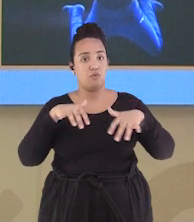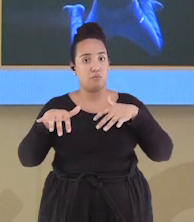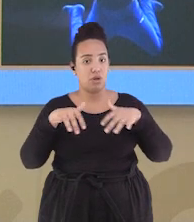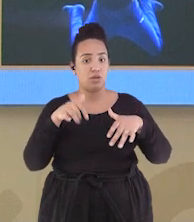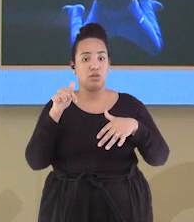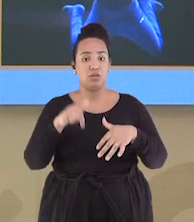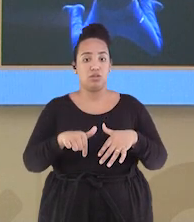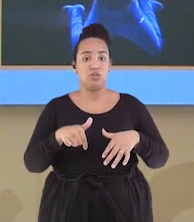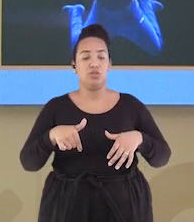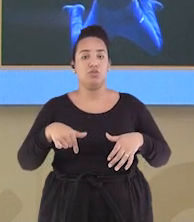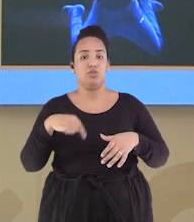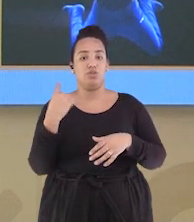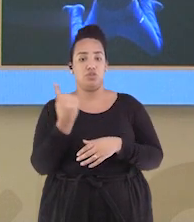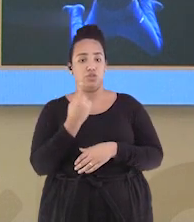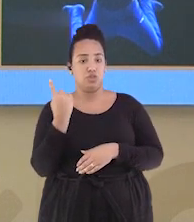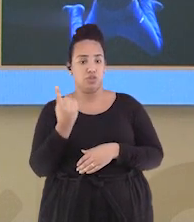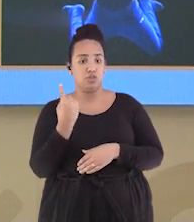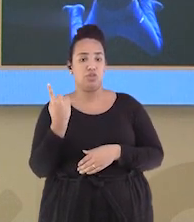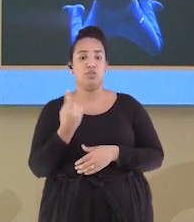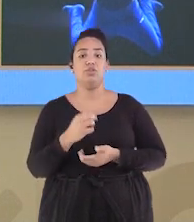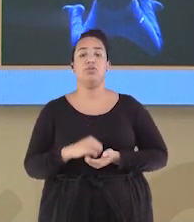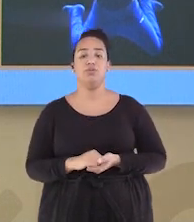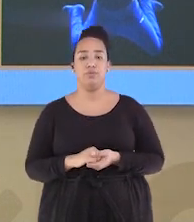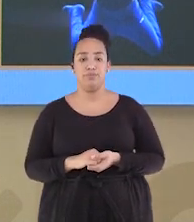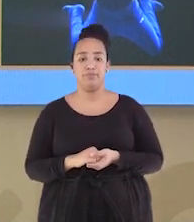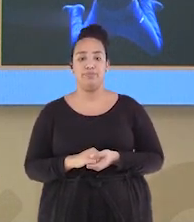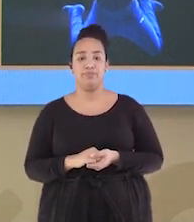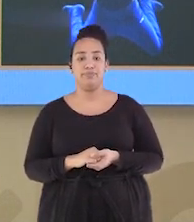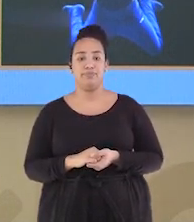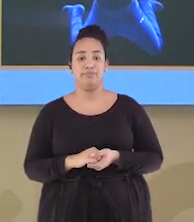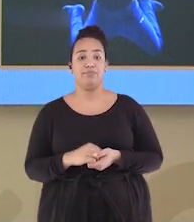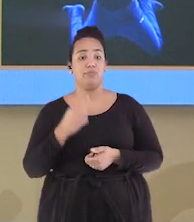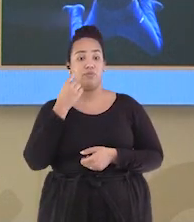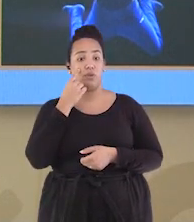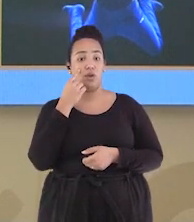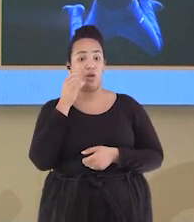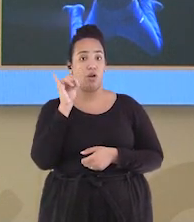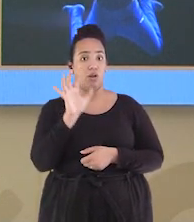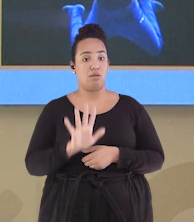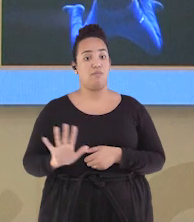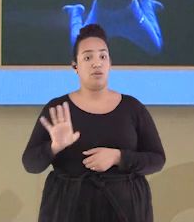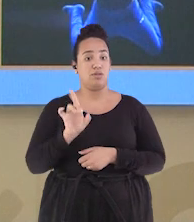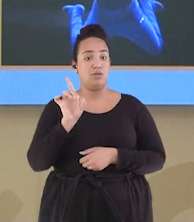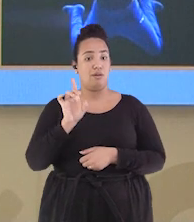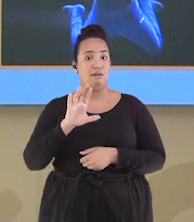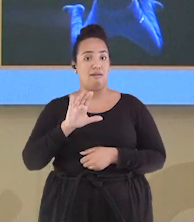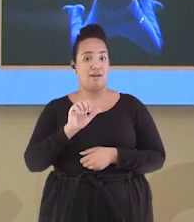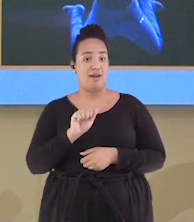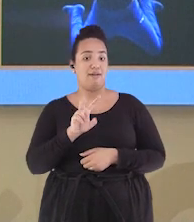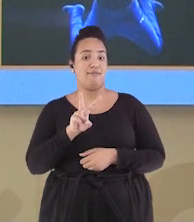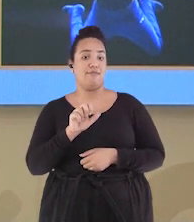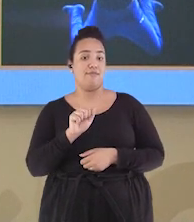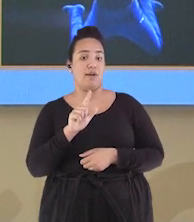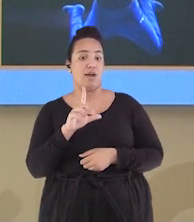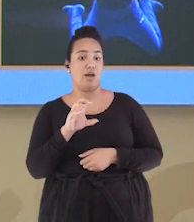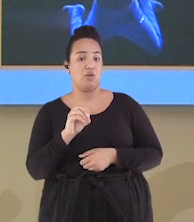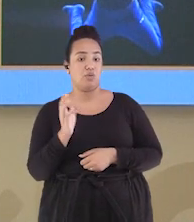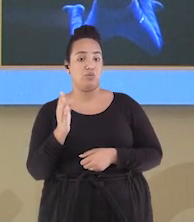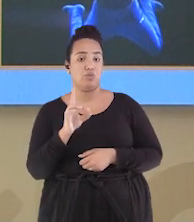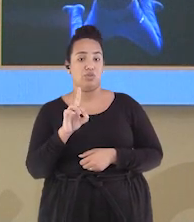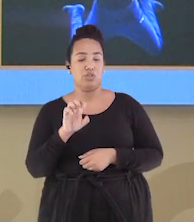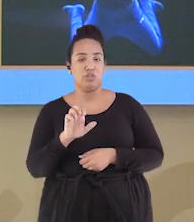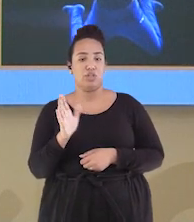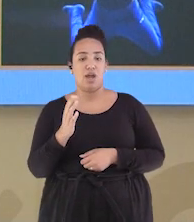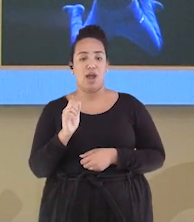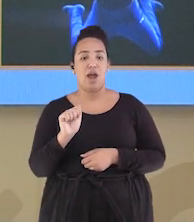de apoio, giro e balanço. O cavalo com alça, como podemos ver, os atletas fazem sua apresentação sobre uma